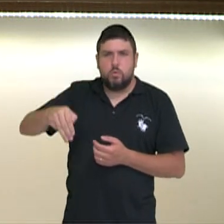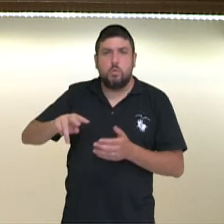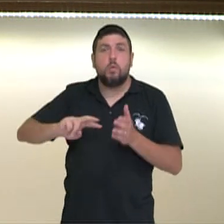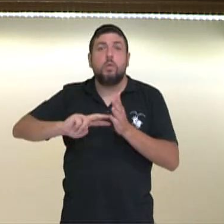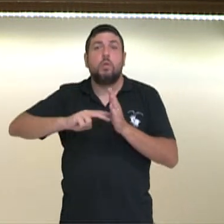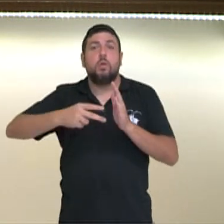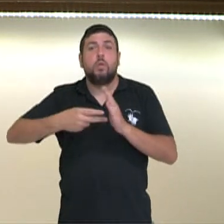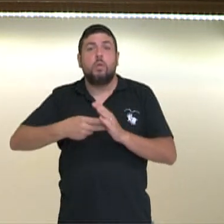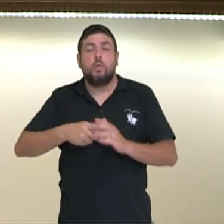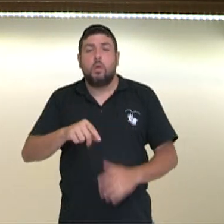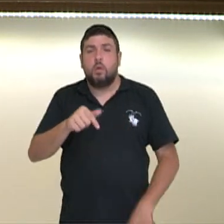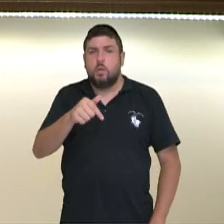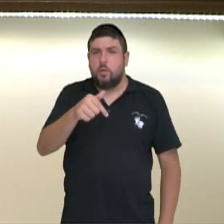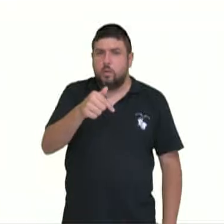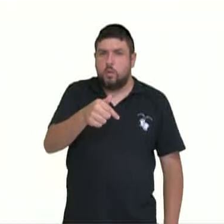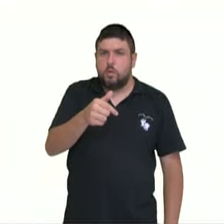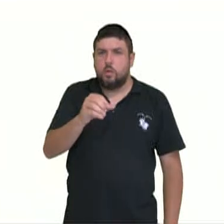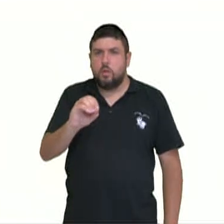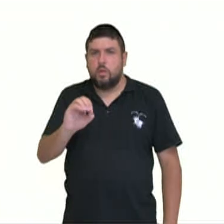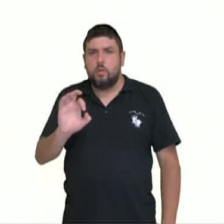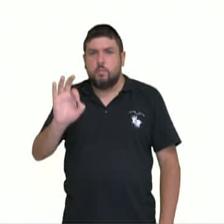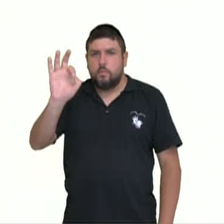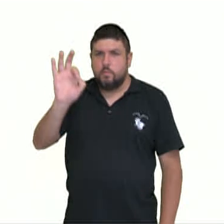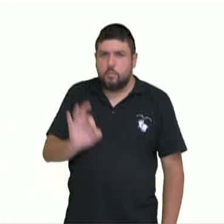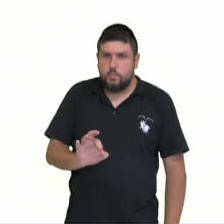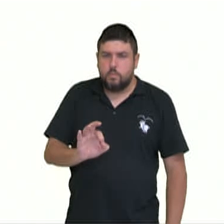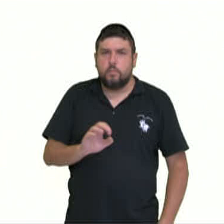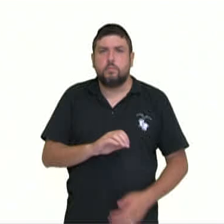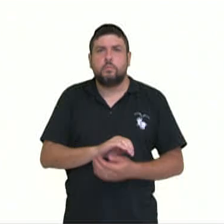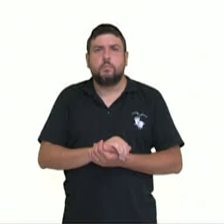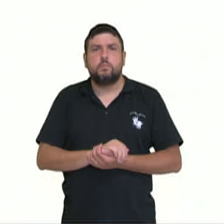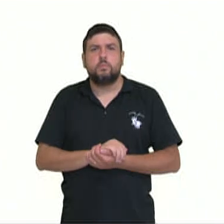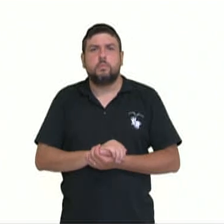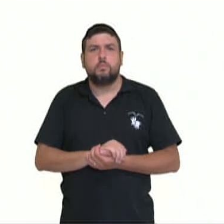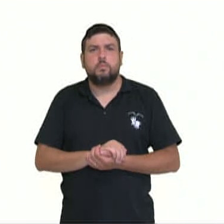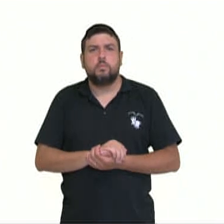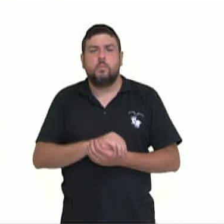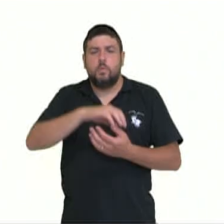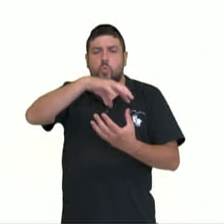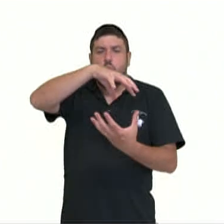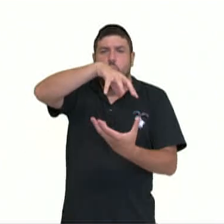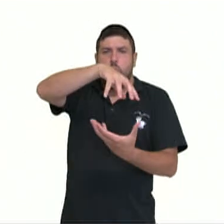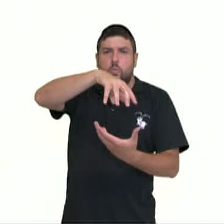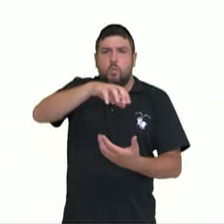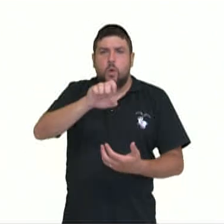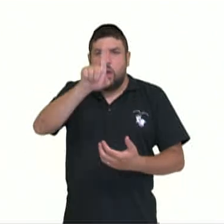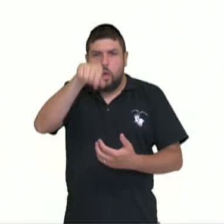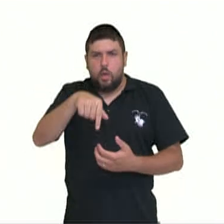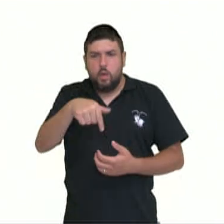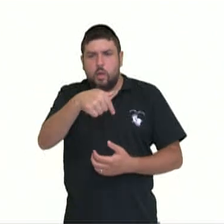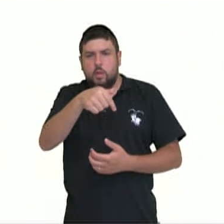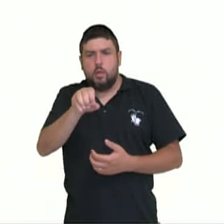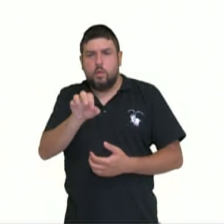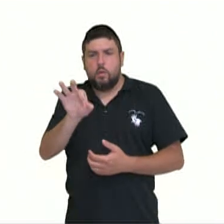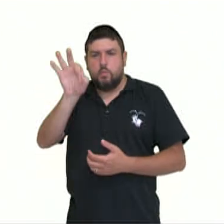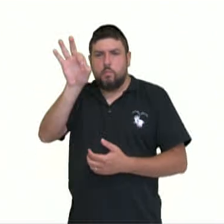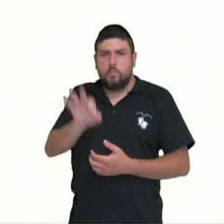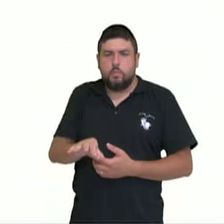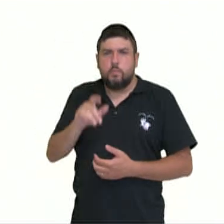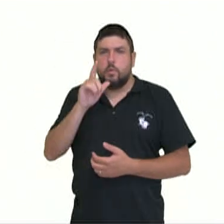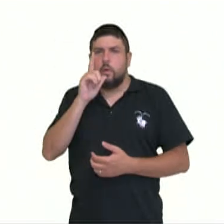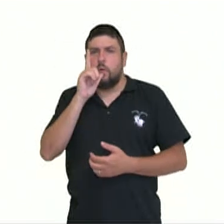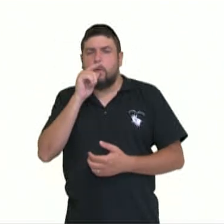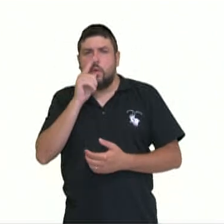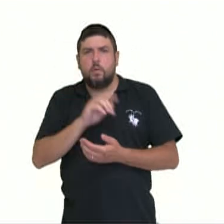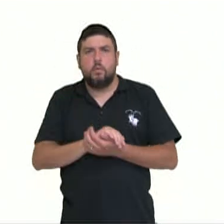a 70% da superfície da Terra, ok? Aí fica mais fácil de entender. Quer dizer que se eu pegar a Terra e dividir em